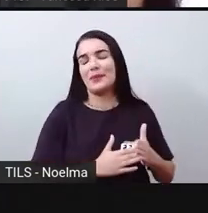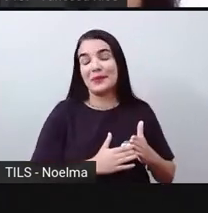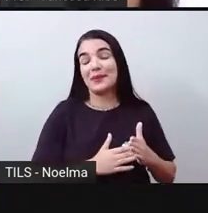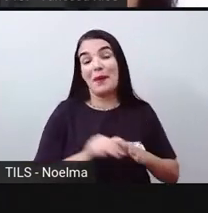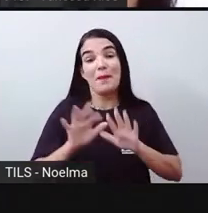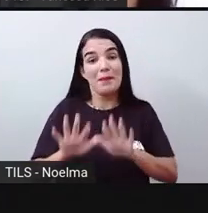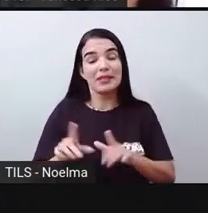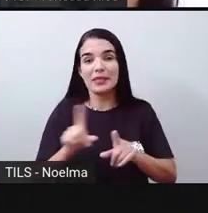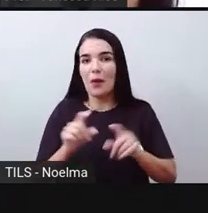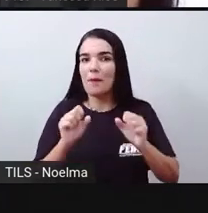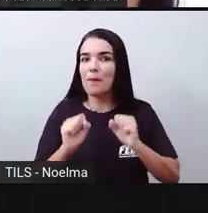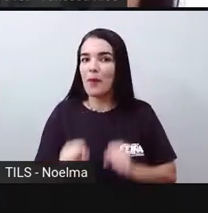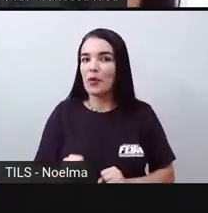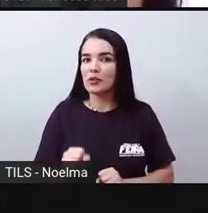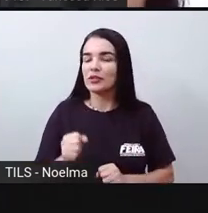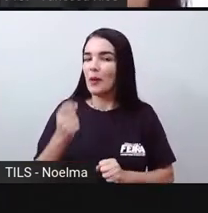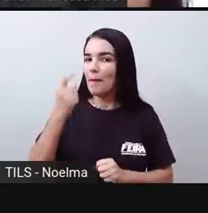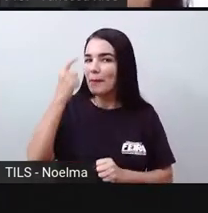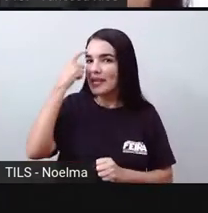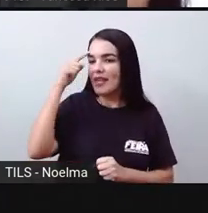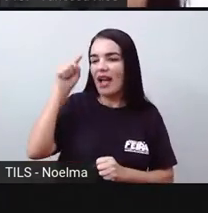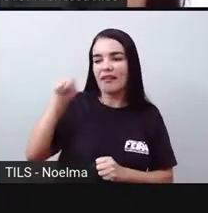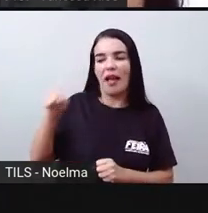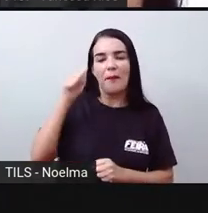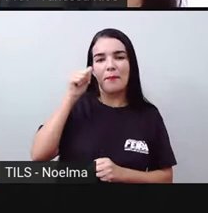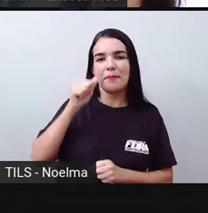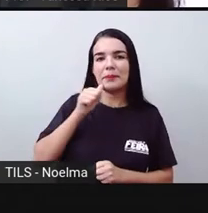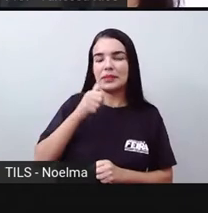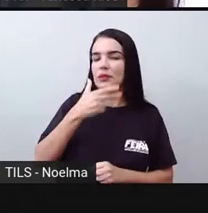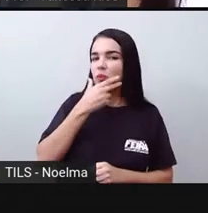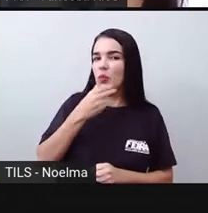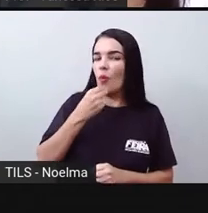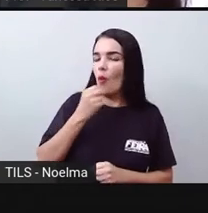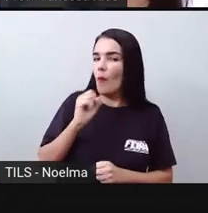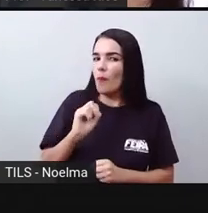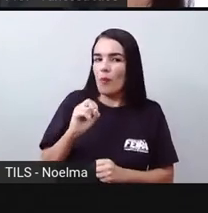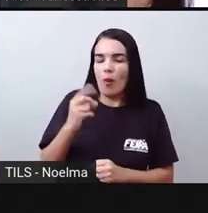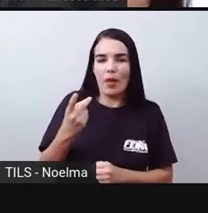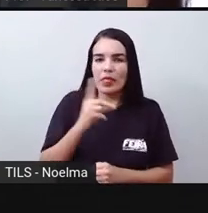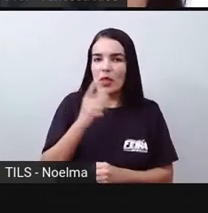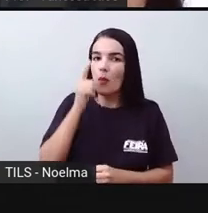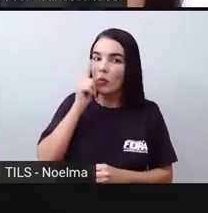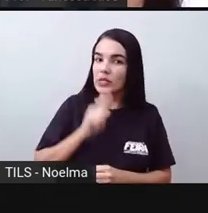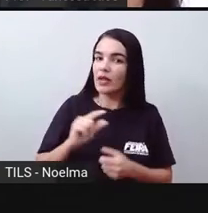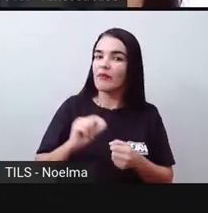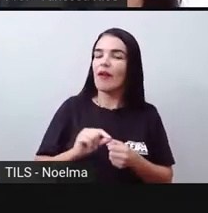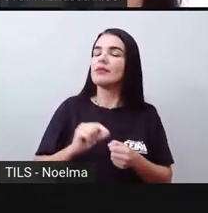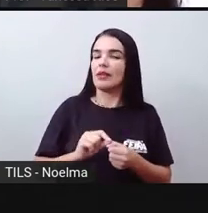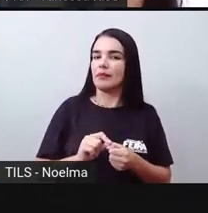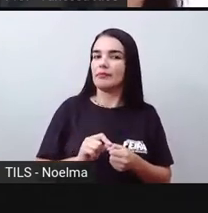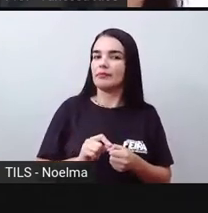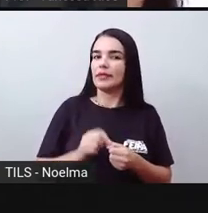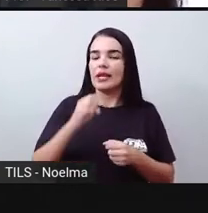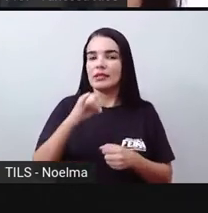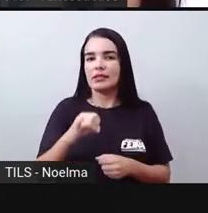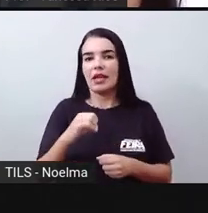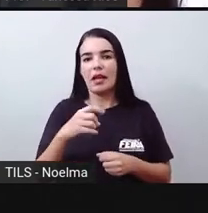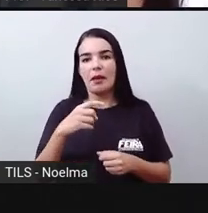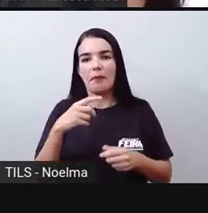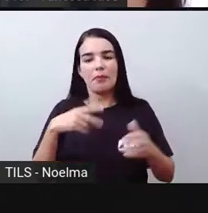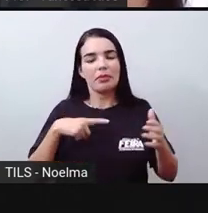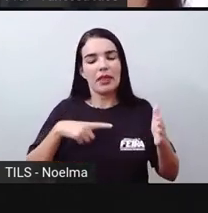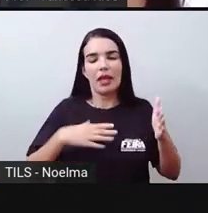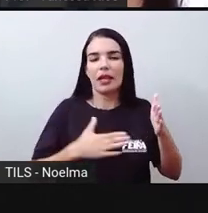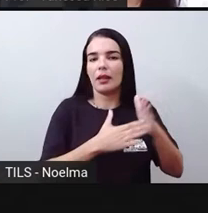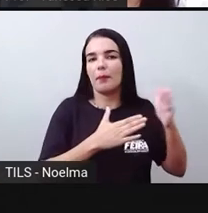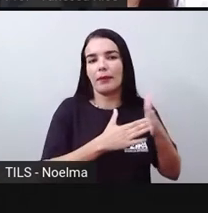não subestimarmos as capacidades que as pessoas têm, independente das suas necessidades, independente